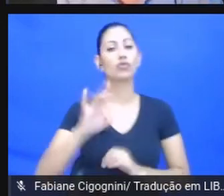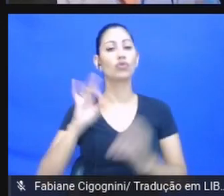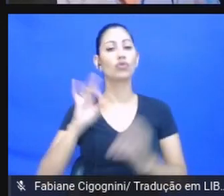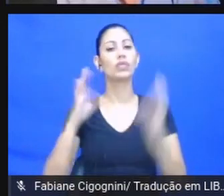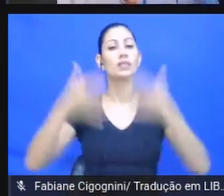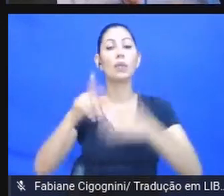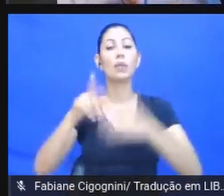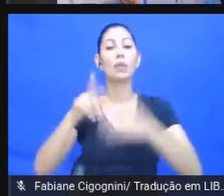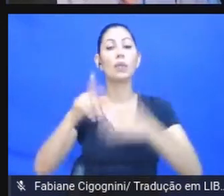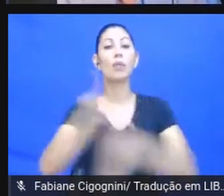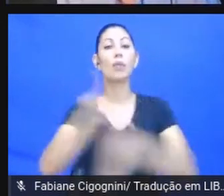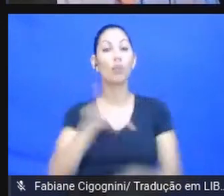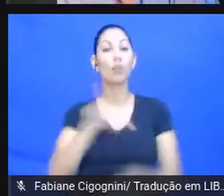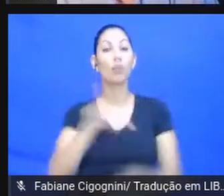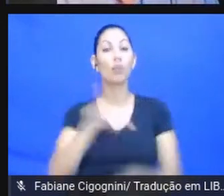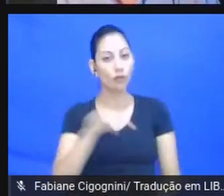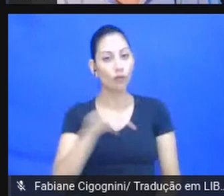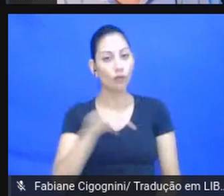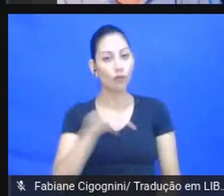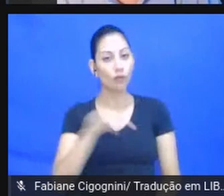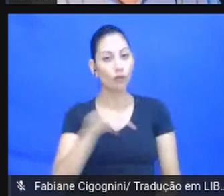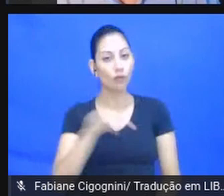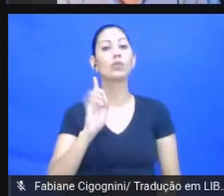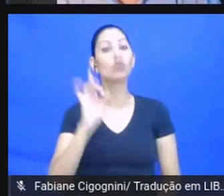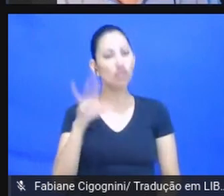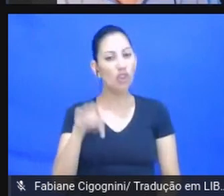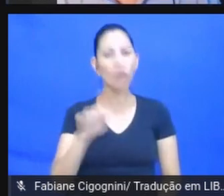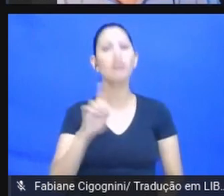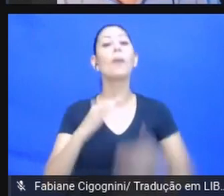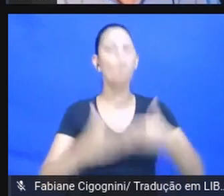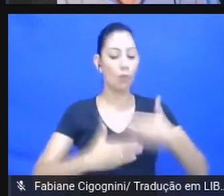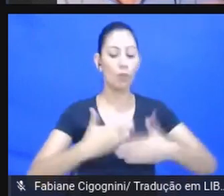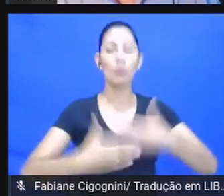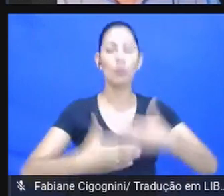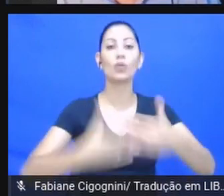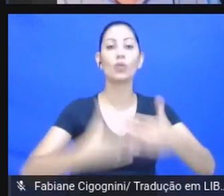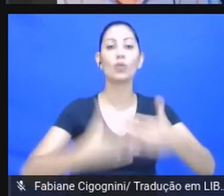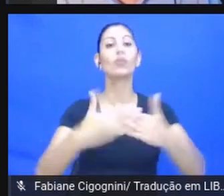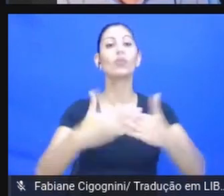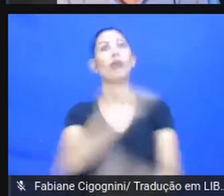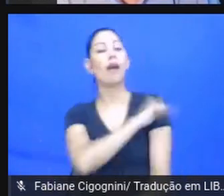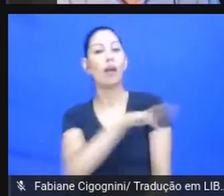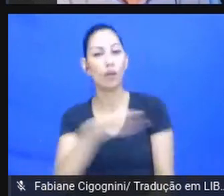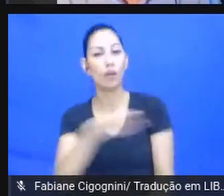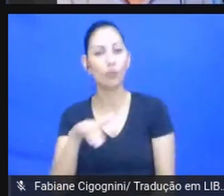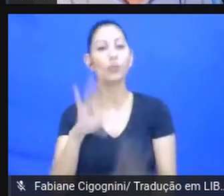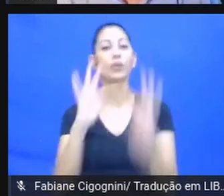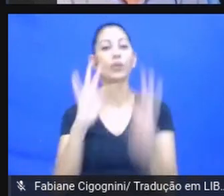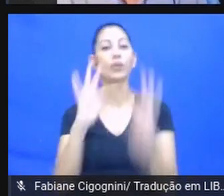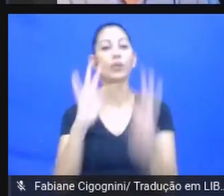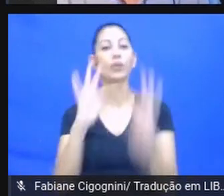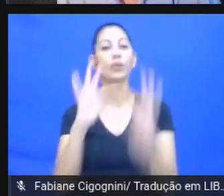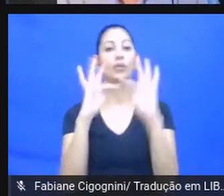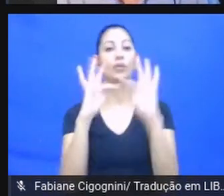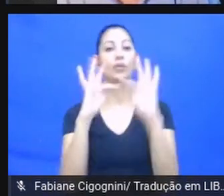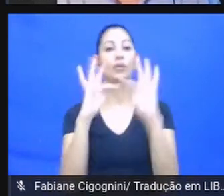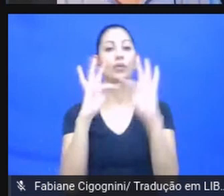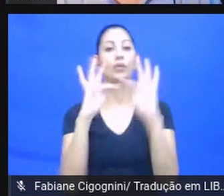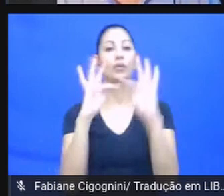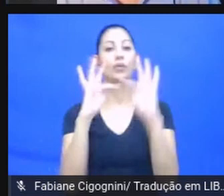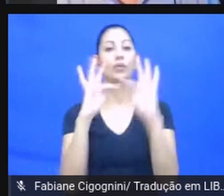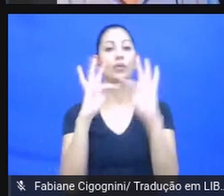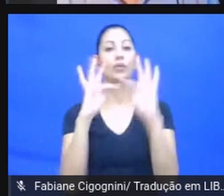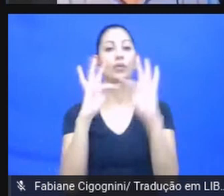os processos de comunicação com os alunos, com as famílias, de integração